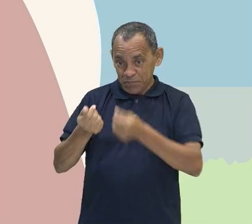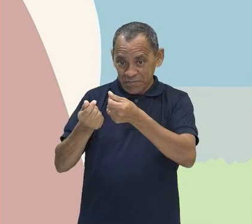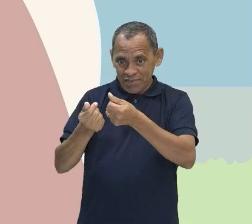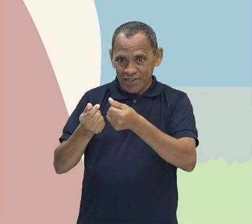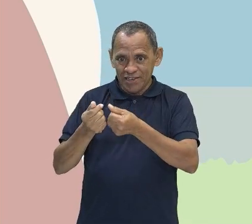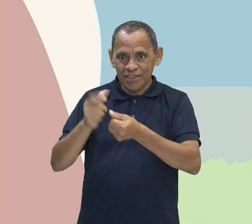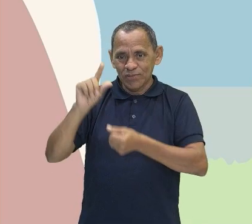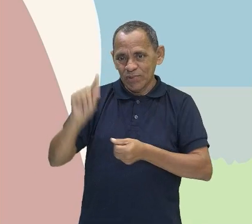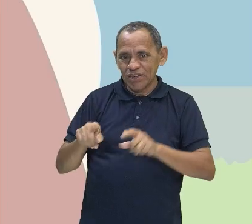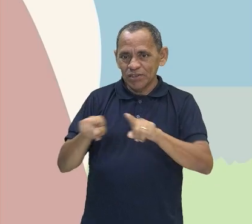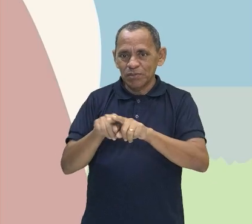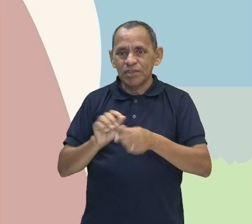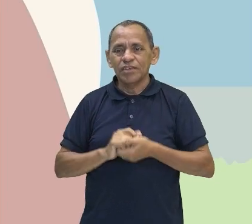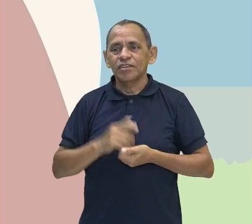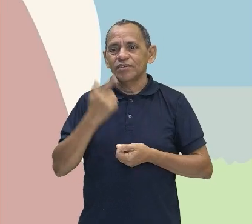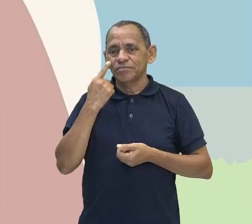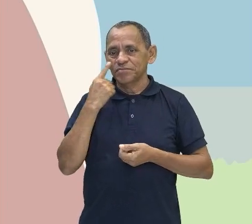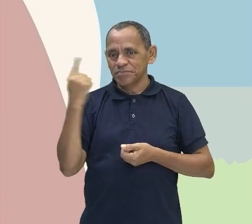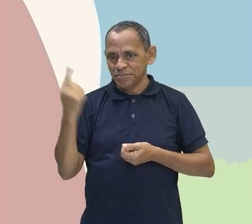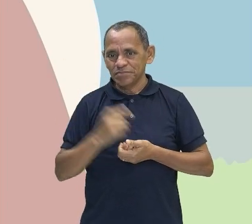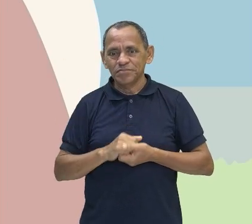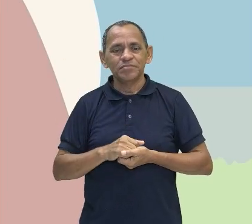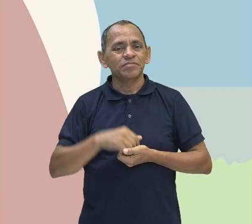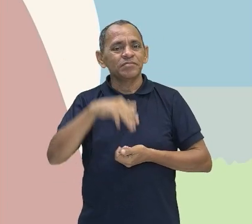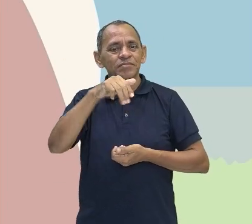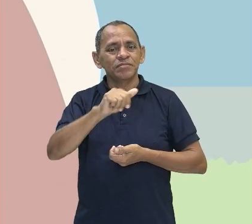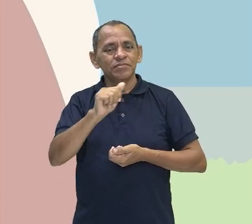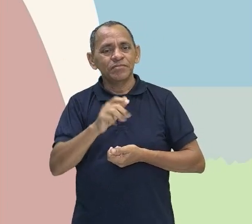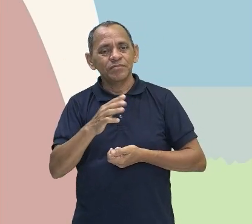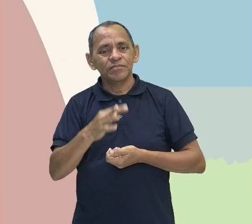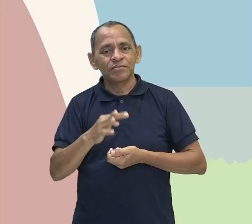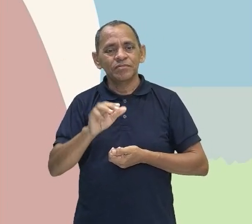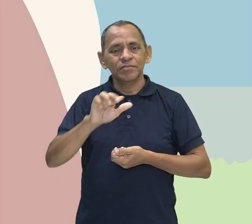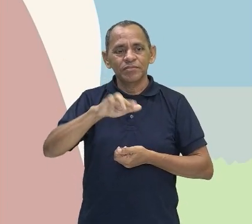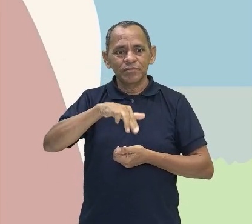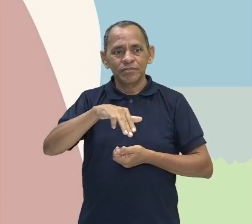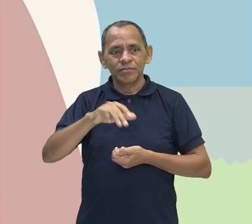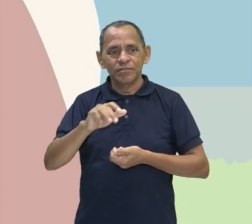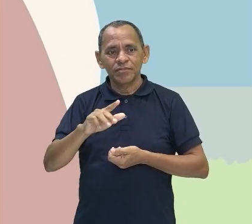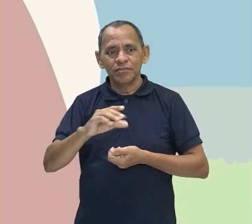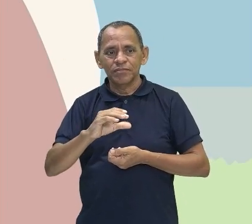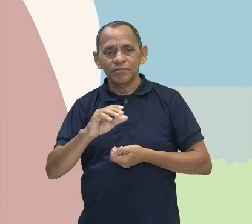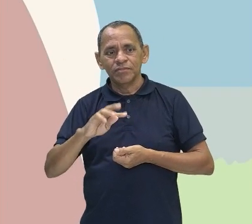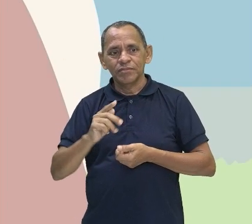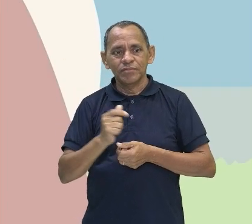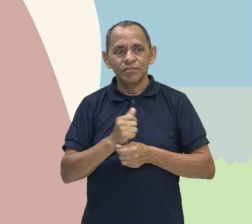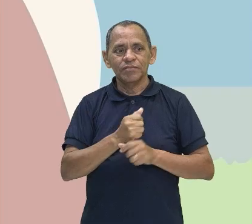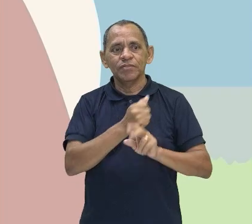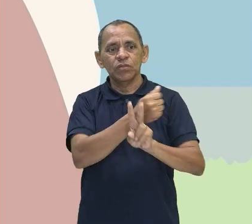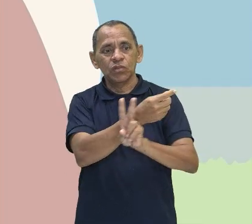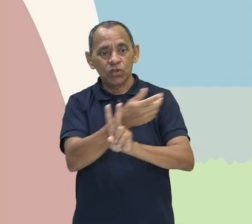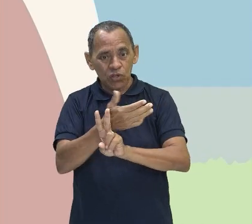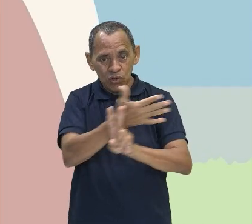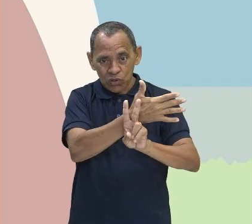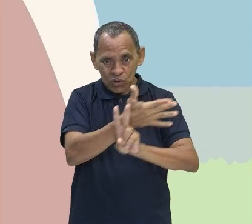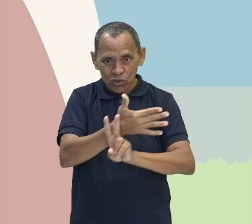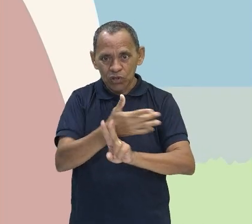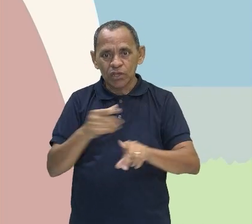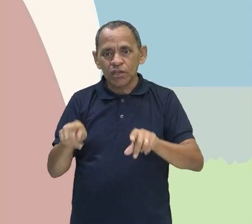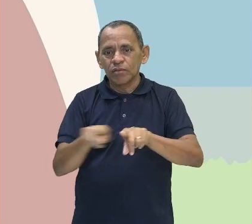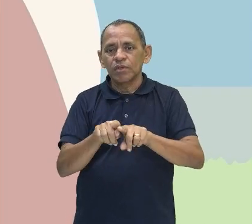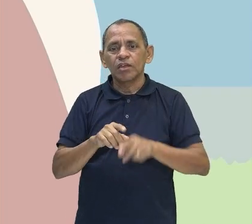a matrinchã ideal para moqueca grelhado. Vai sair daqui com o jantar pronto! Eu gosto